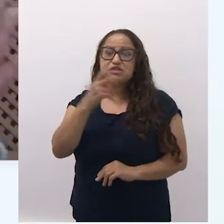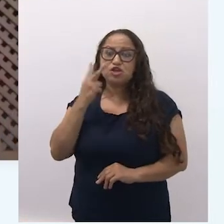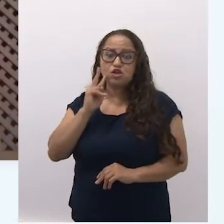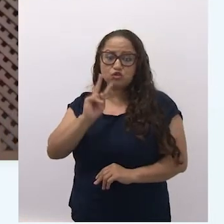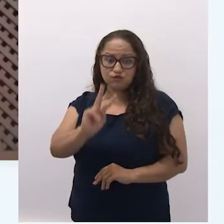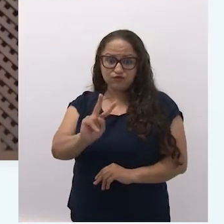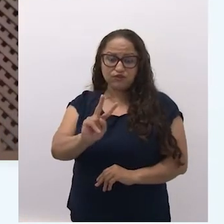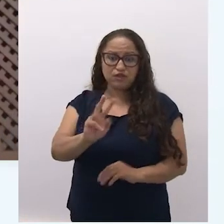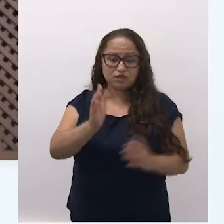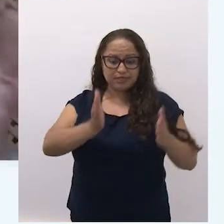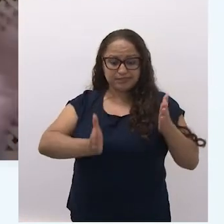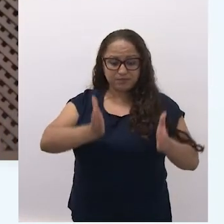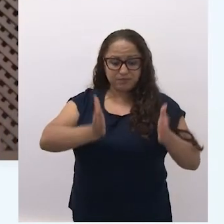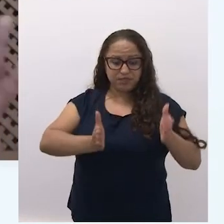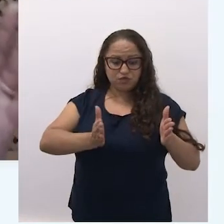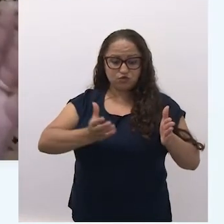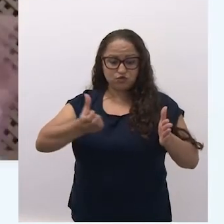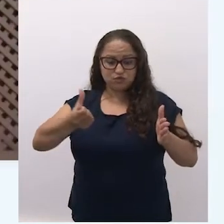essa fase